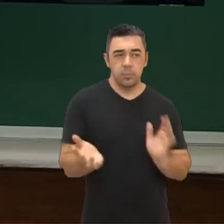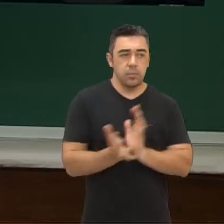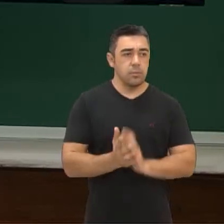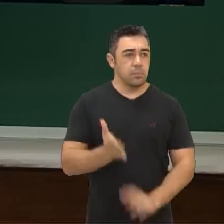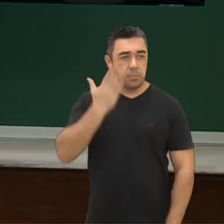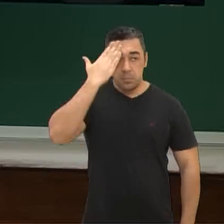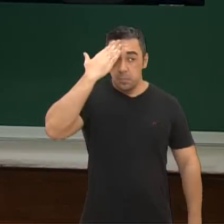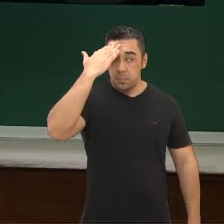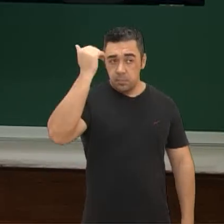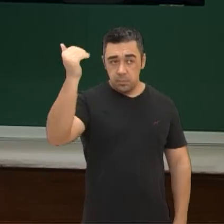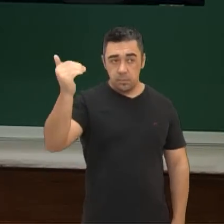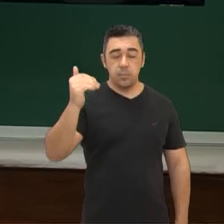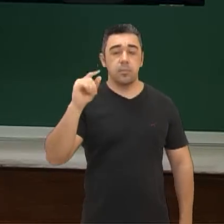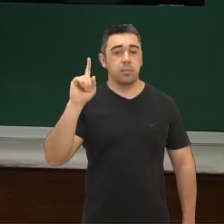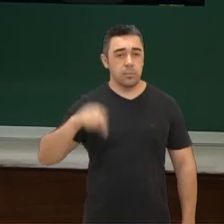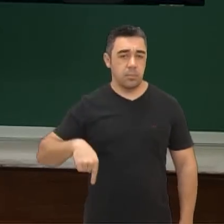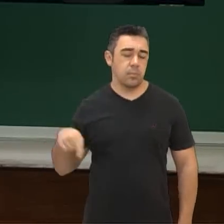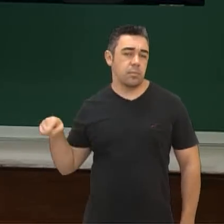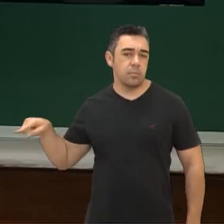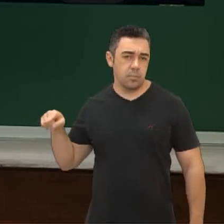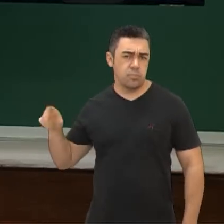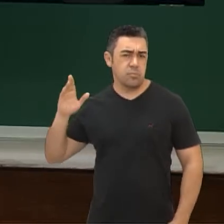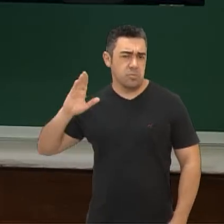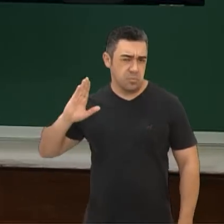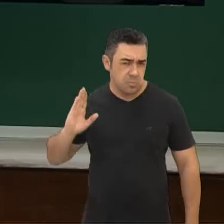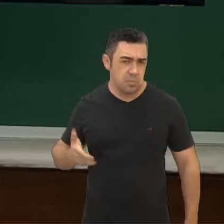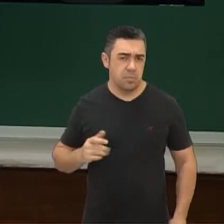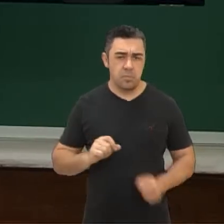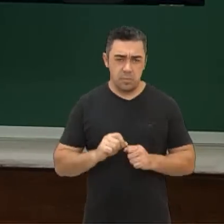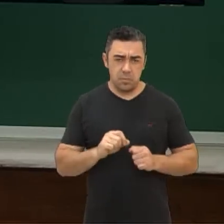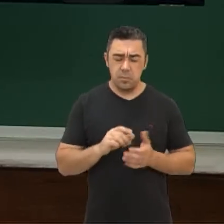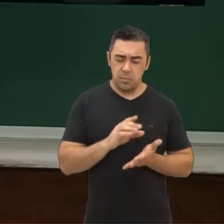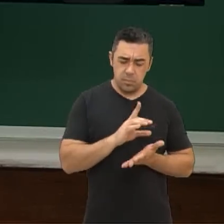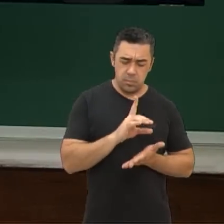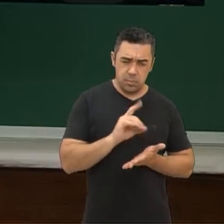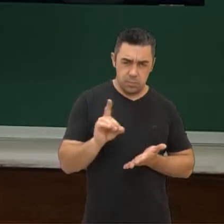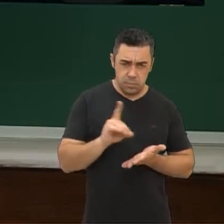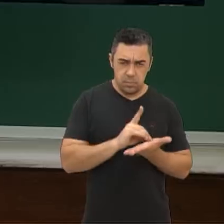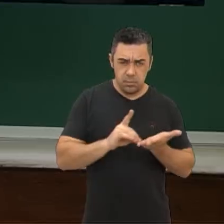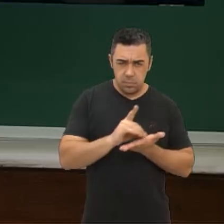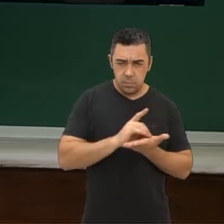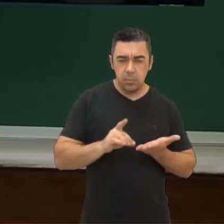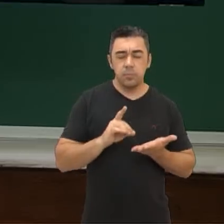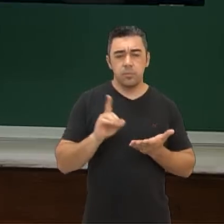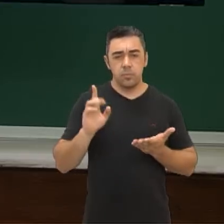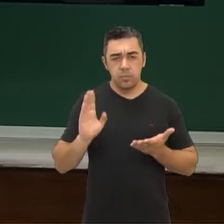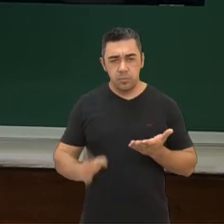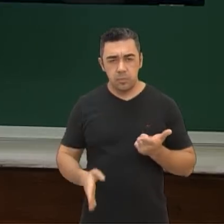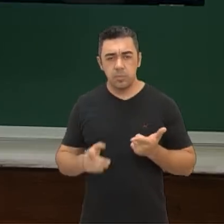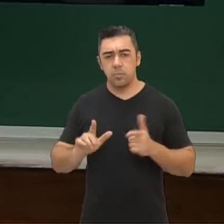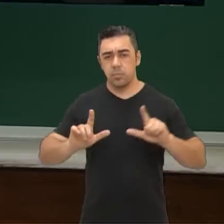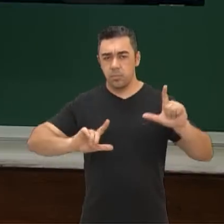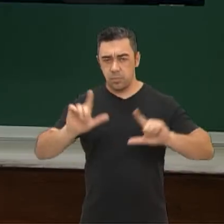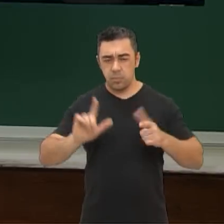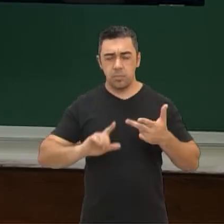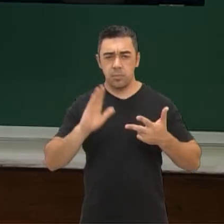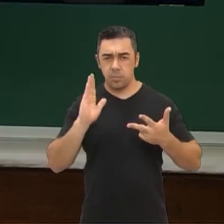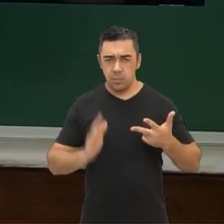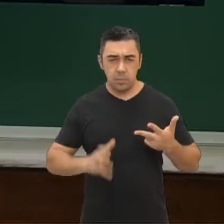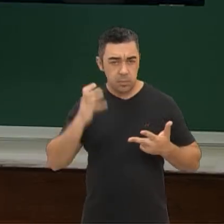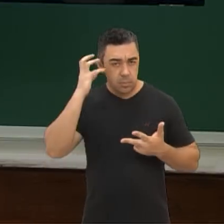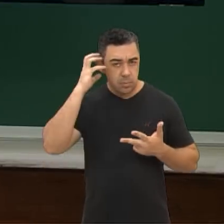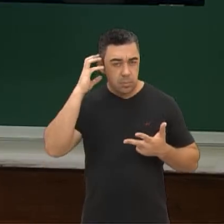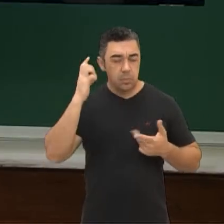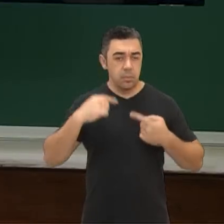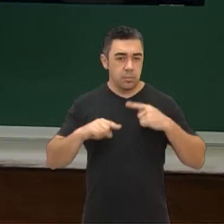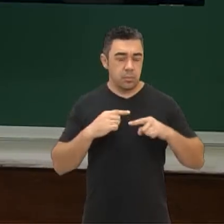L, M, e eu não vou querer errar. N, O, P, Q, R, S, T, U, V, e nós temos o W, X,